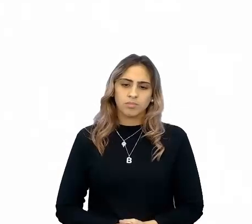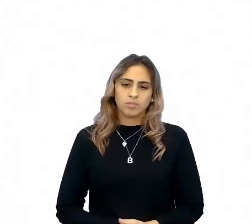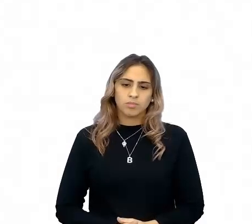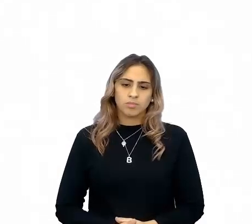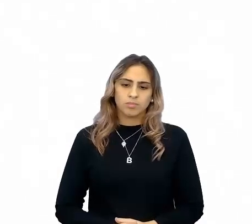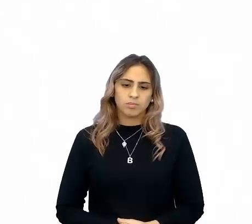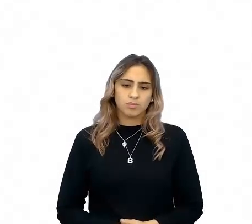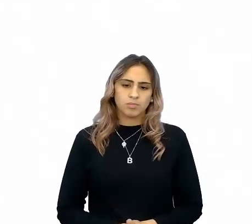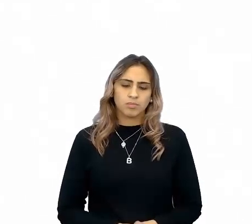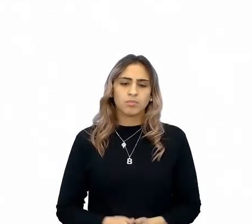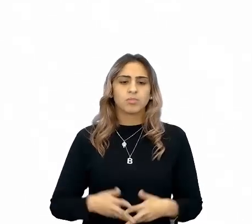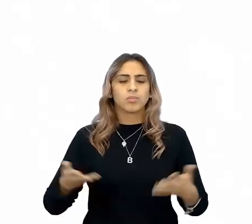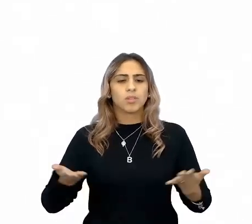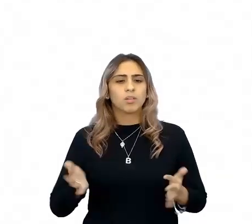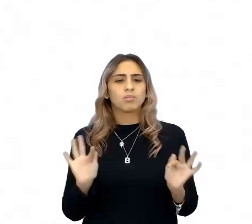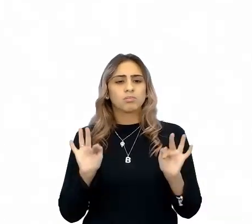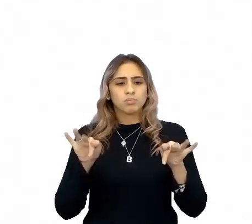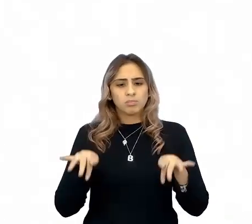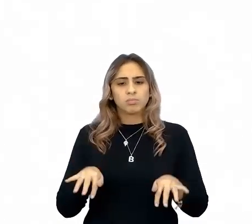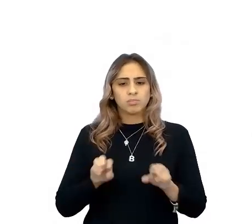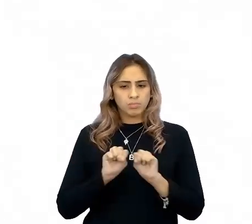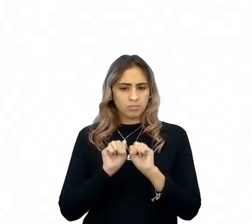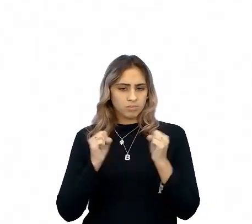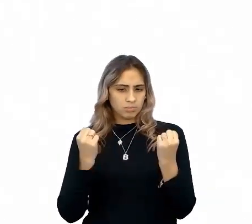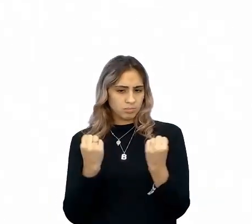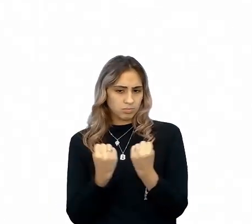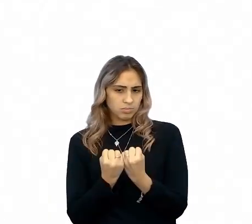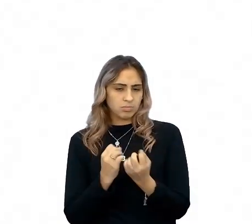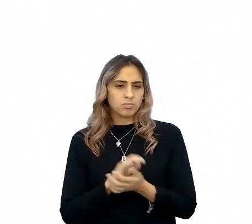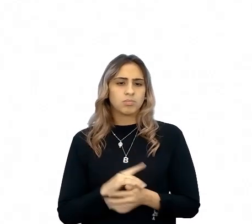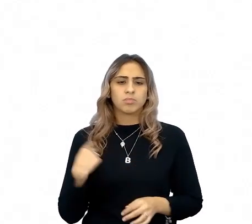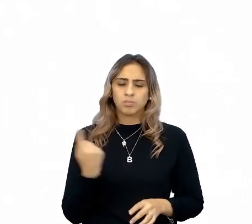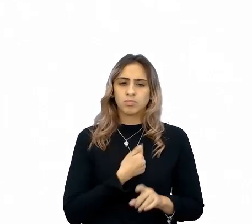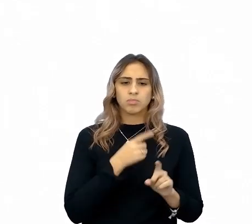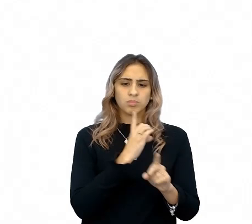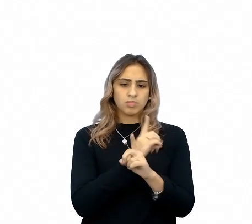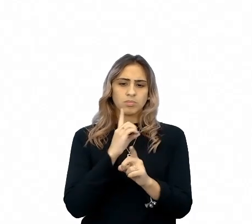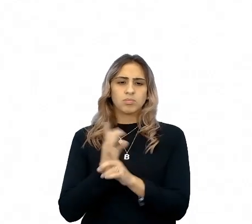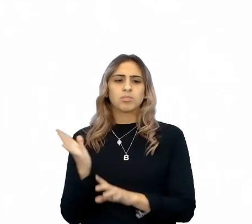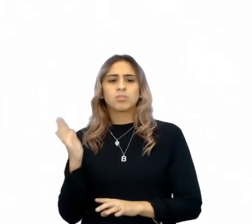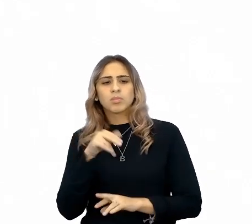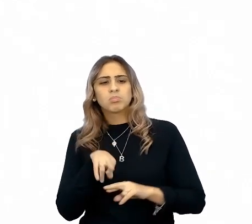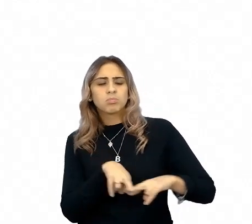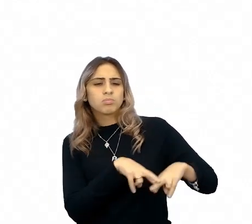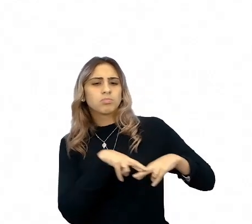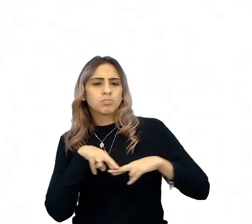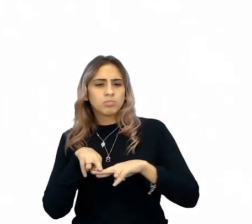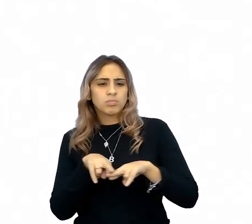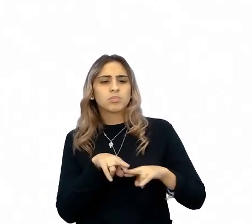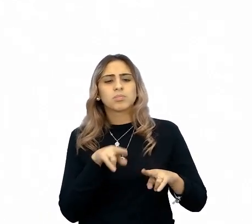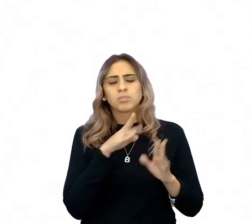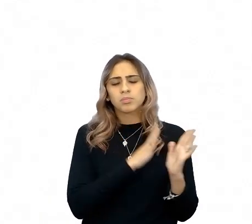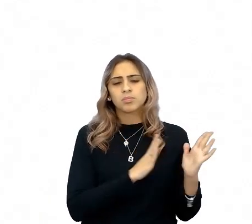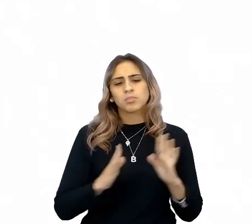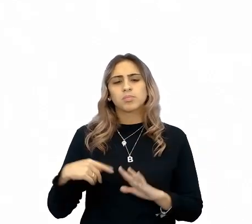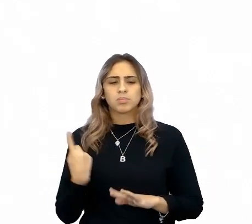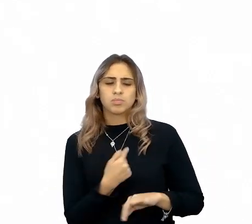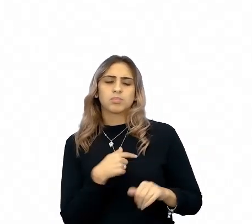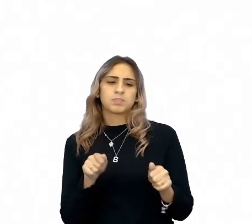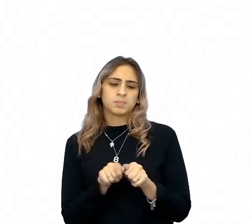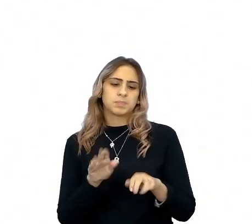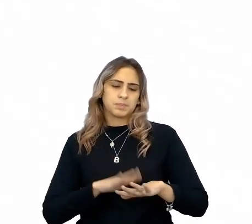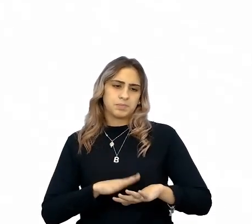E agora, né, para terminarmos esse nosso encontro, vamos recapitular o percurso que